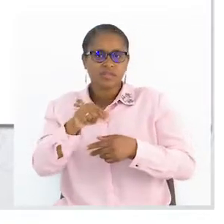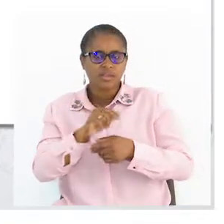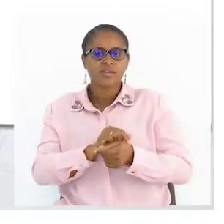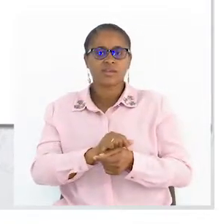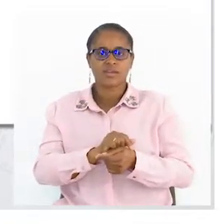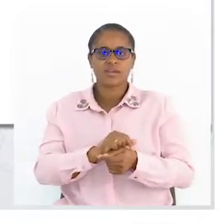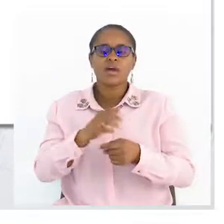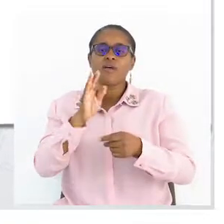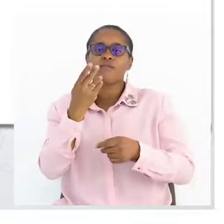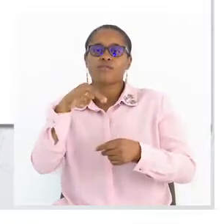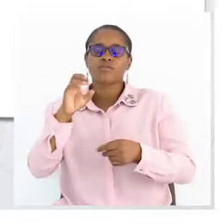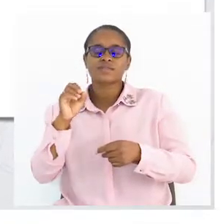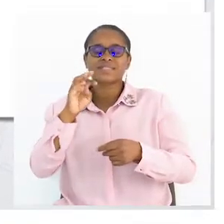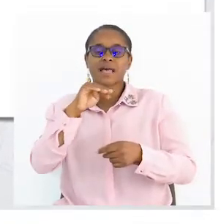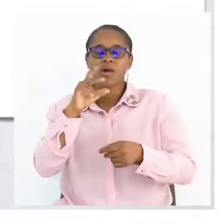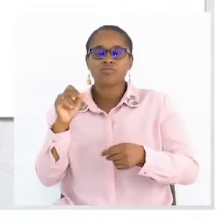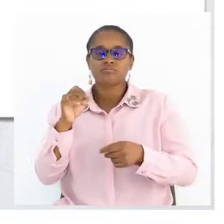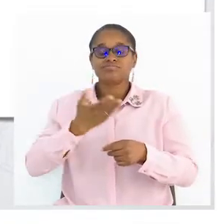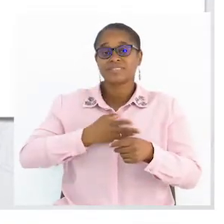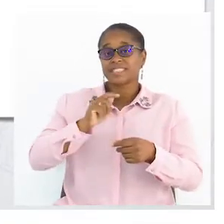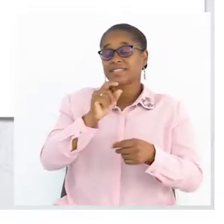sintática de.